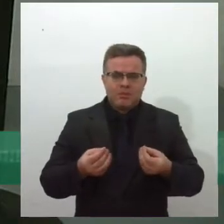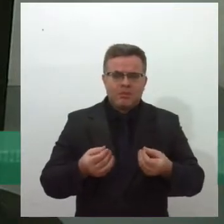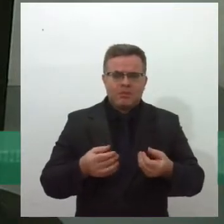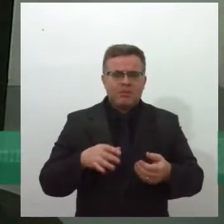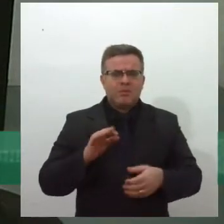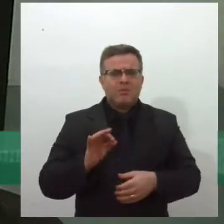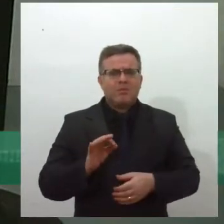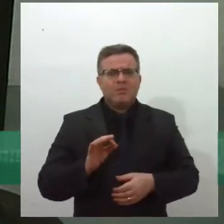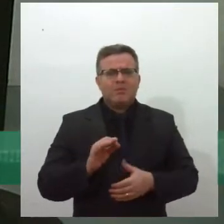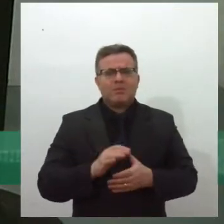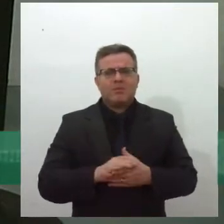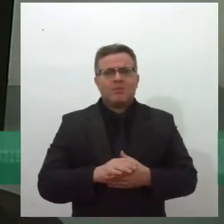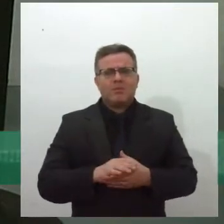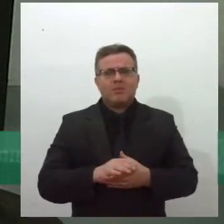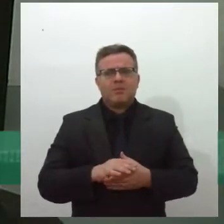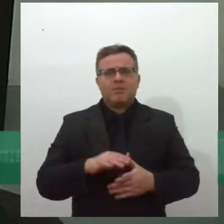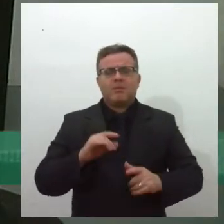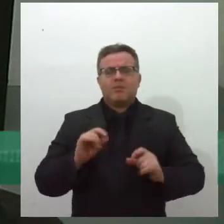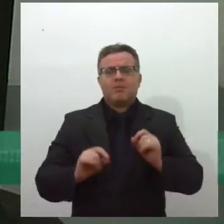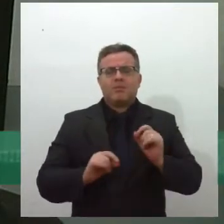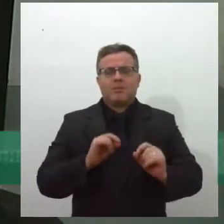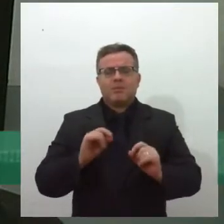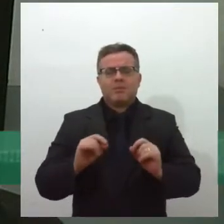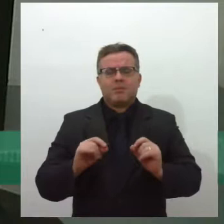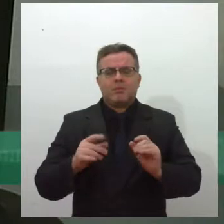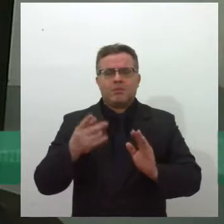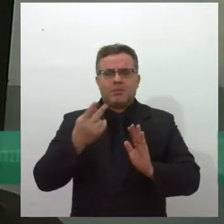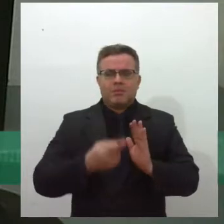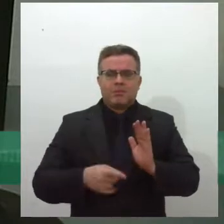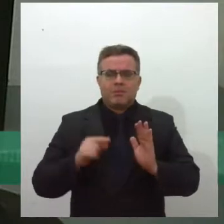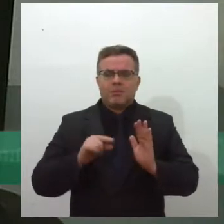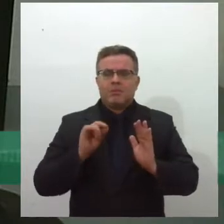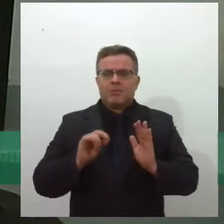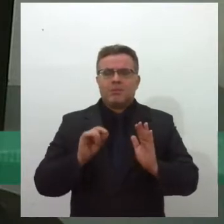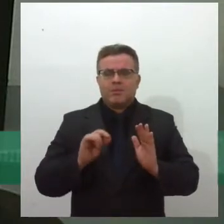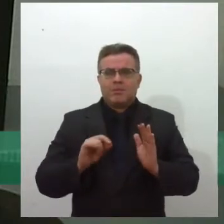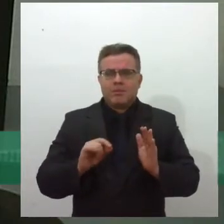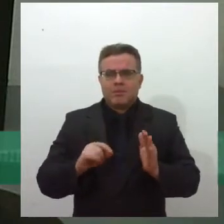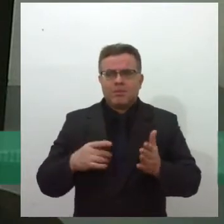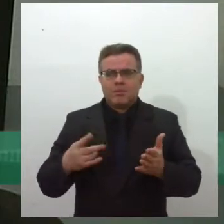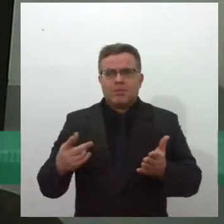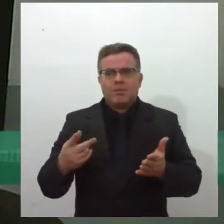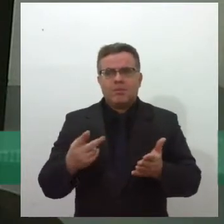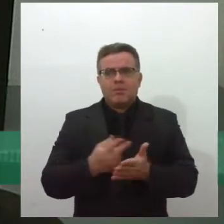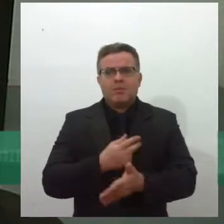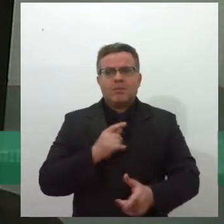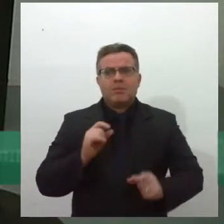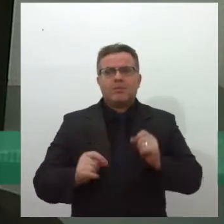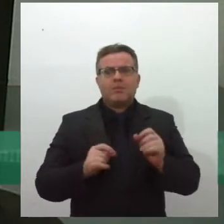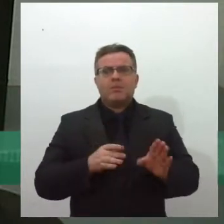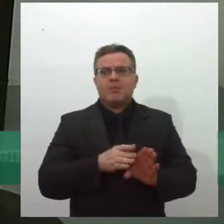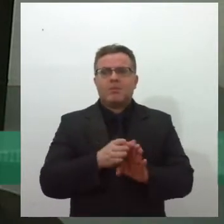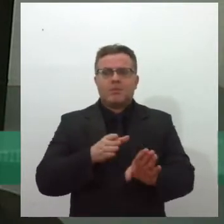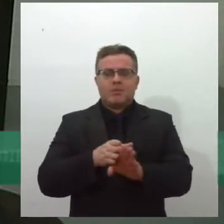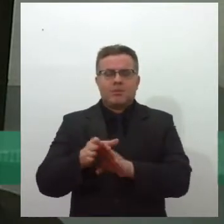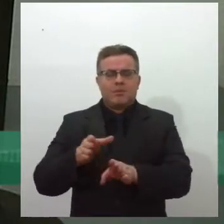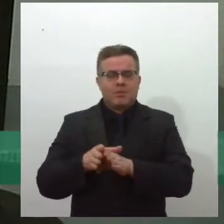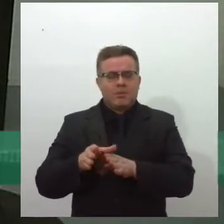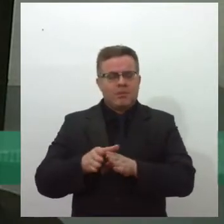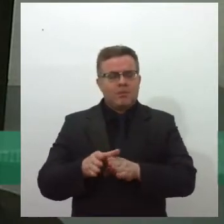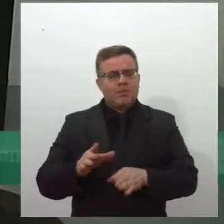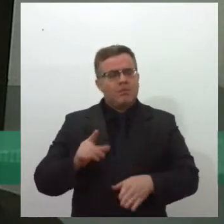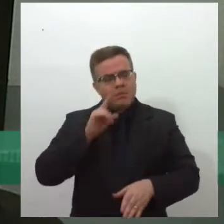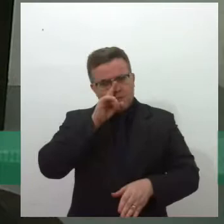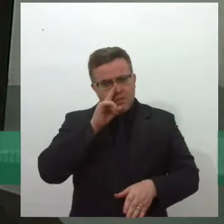Desculpe. Sem problema. É o seguinte, os idosos, primeiro, que já foi bem salientado, um grande grupo de risco, por